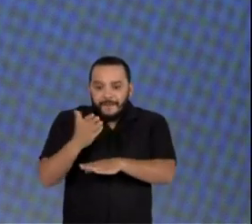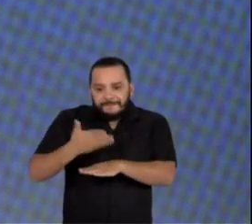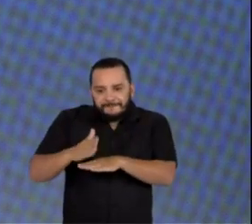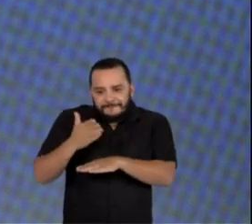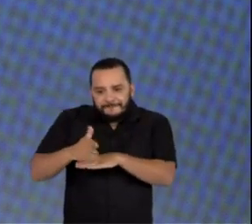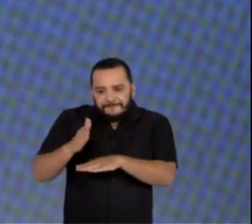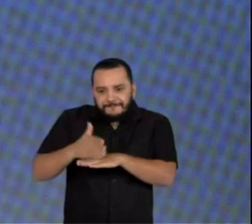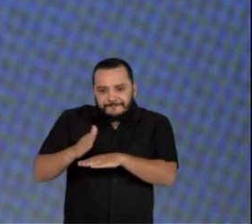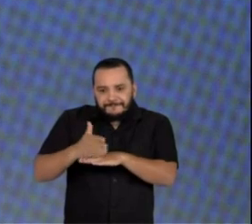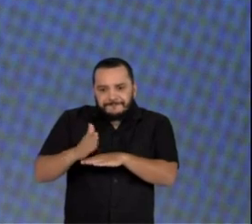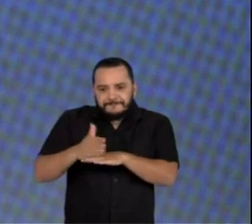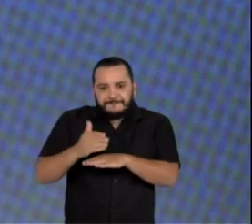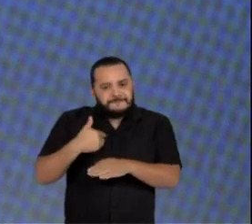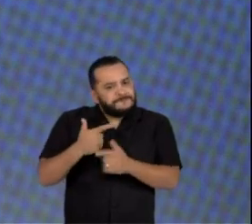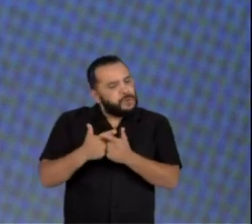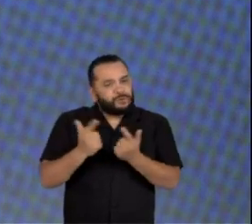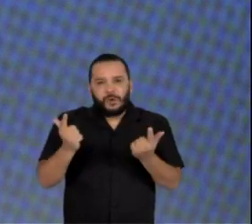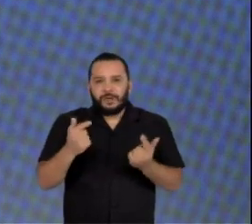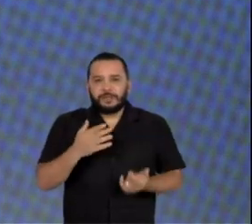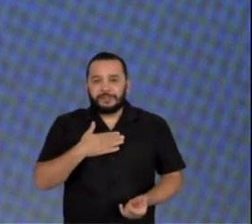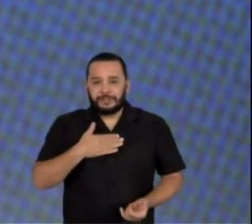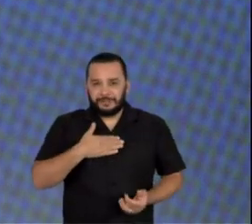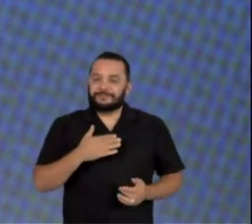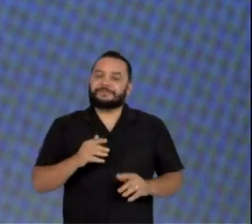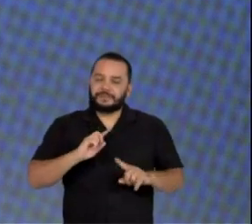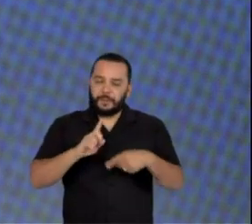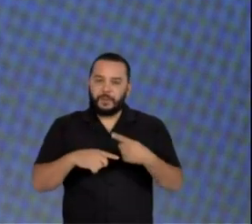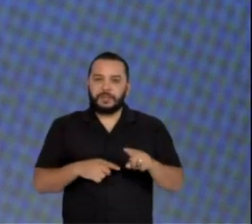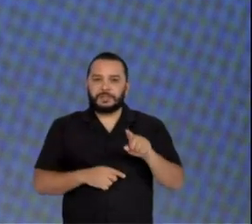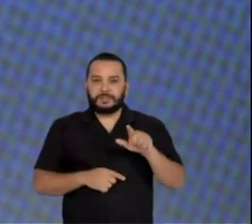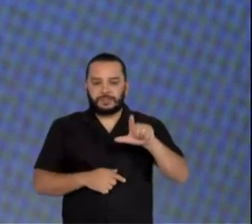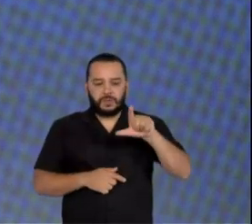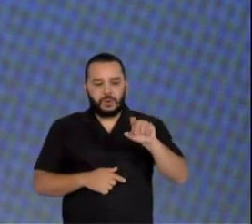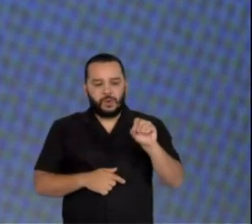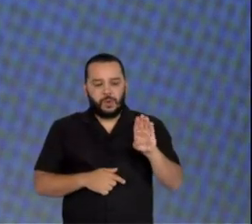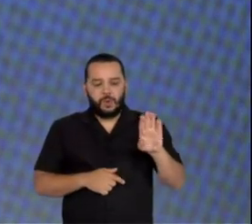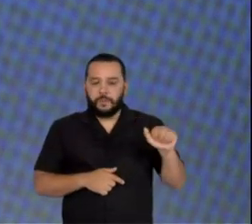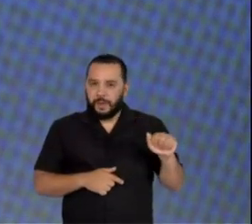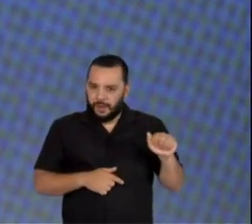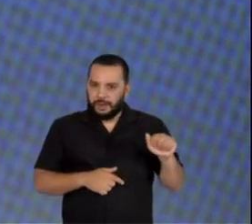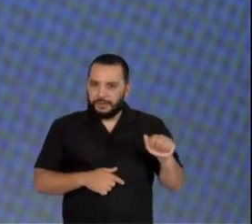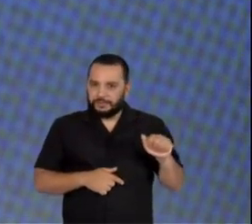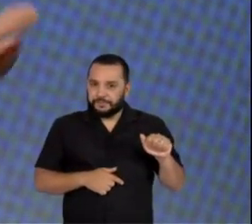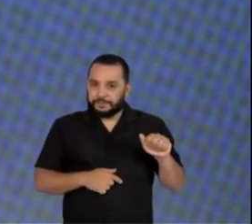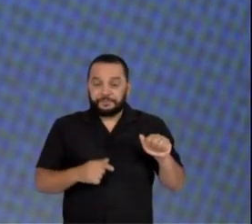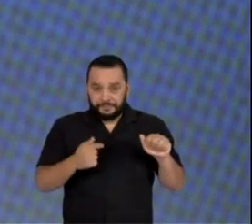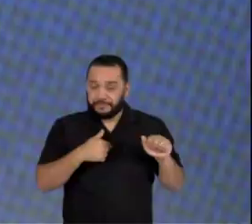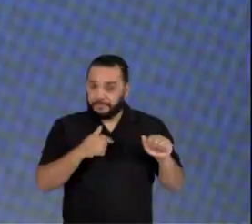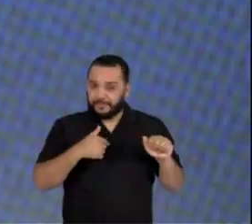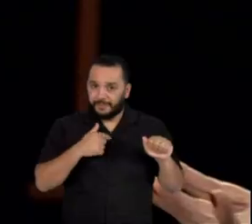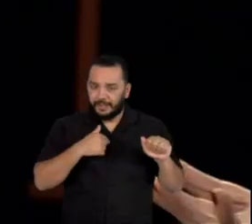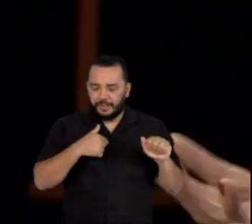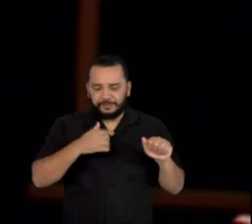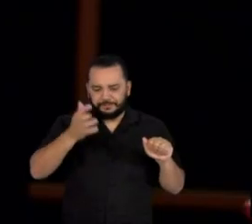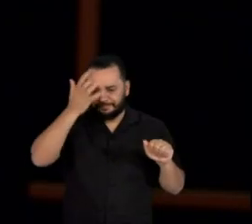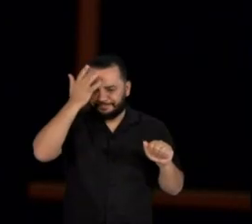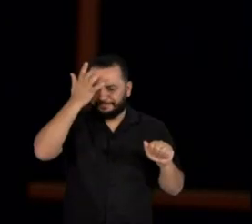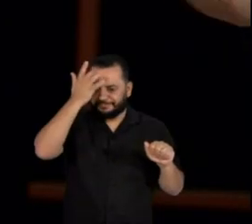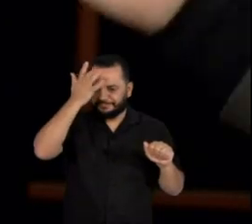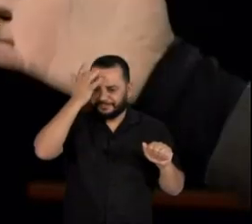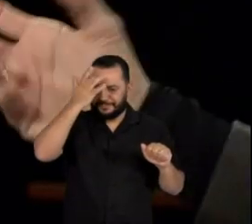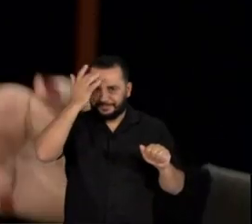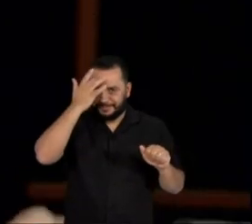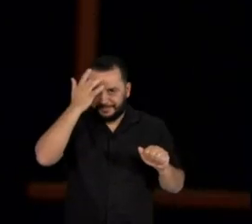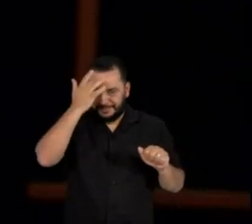essa grande sorte. Quando nós fizemos a Loba, é impressionante, porque eu, de um modo geral, eu decoro as peças inteiras. Eu não decoro